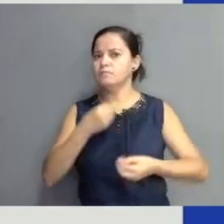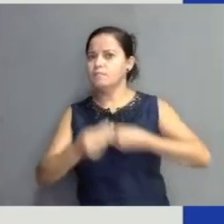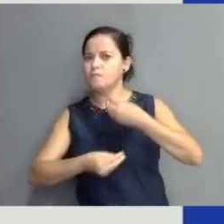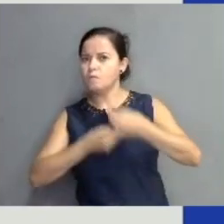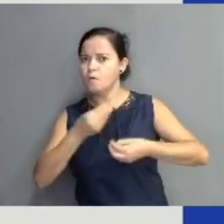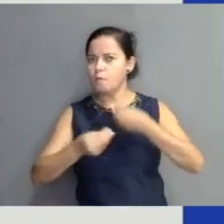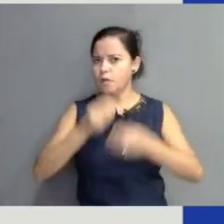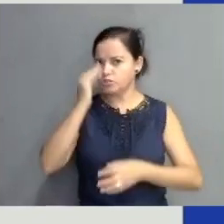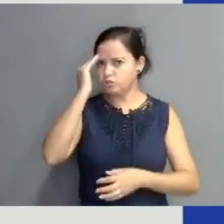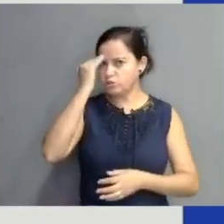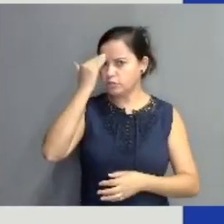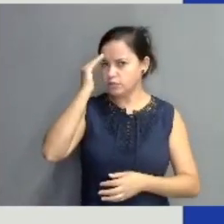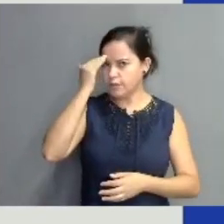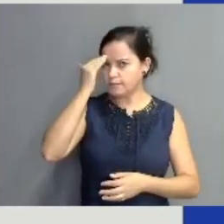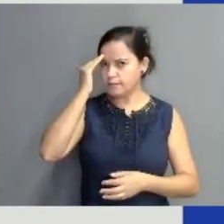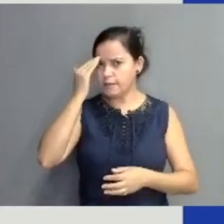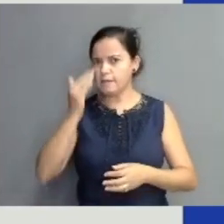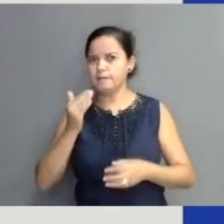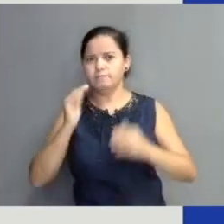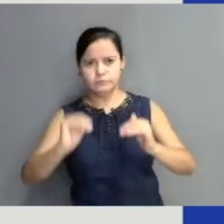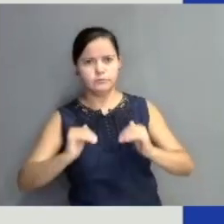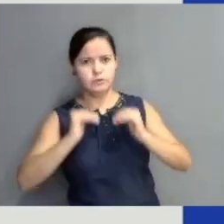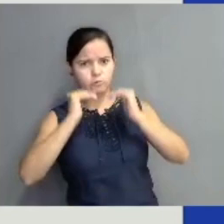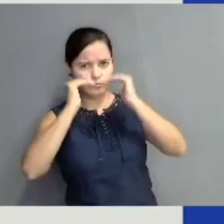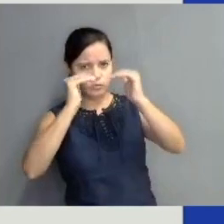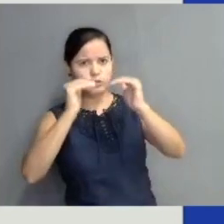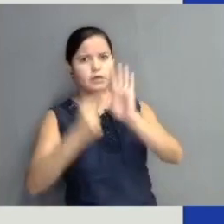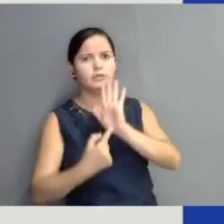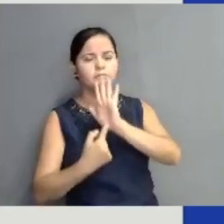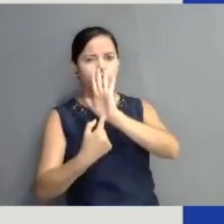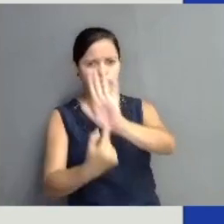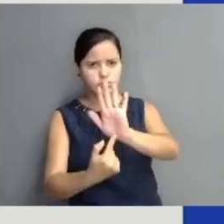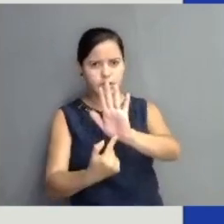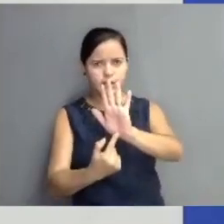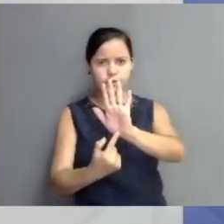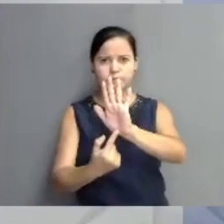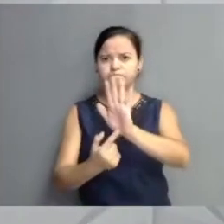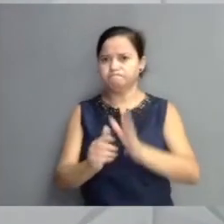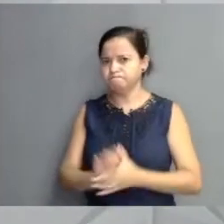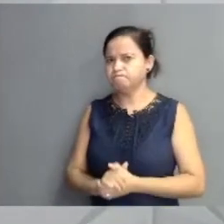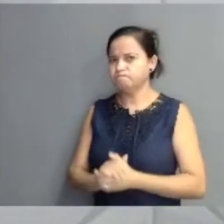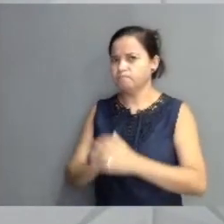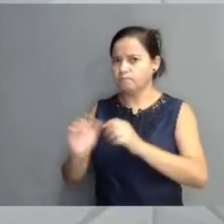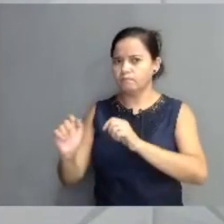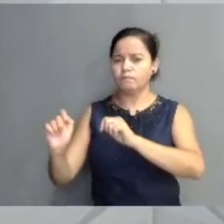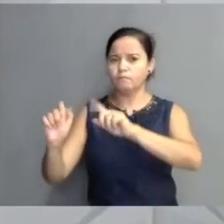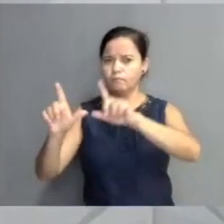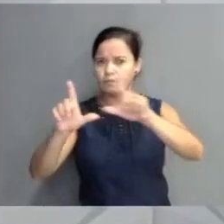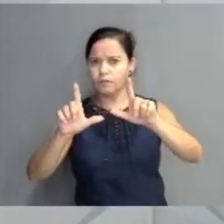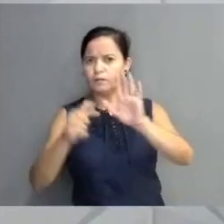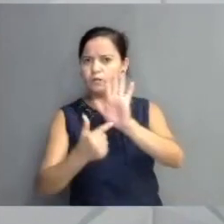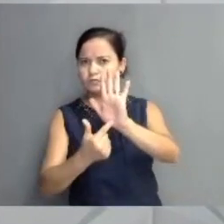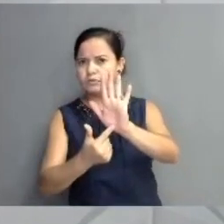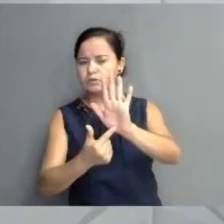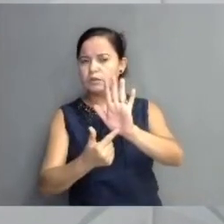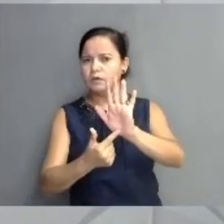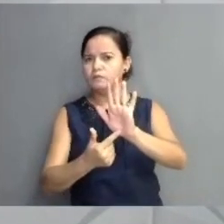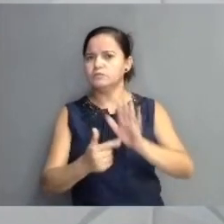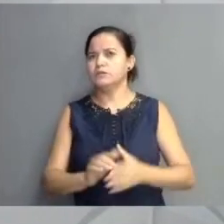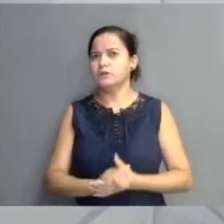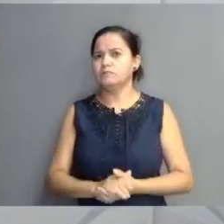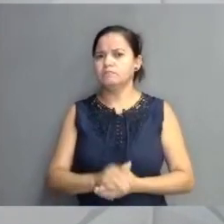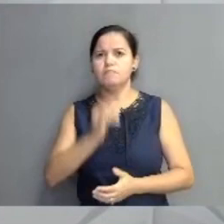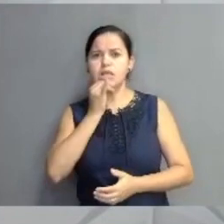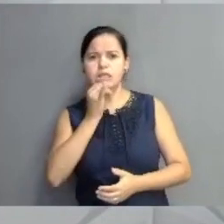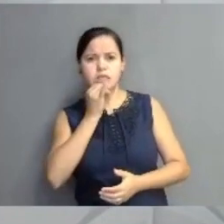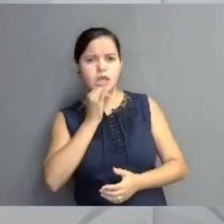enunciado a credibilidade da autoridade citada. Trazendo aqui para mim, eu vou passar para você um exemplo bem prático que acontece no nosso dia a